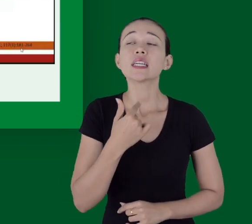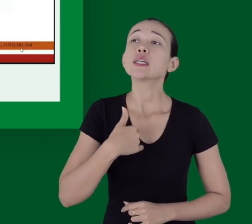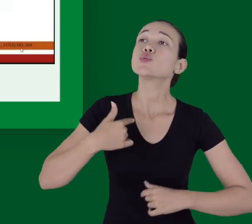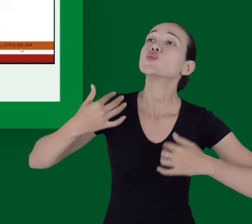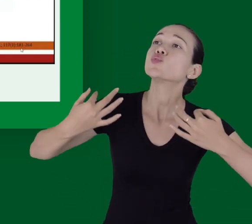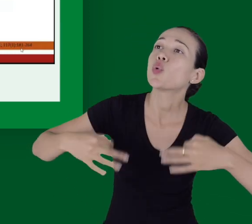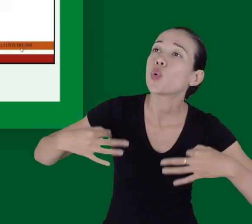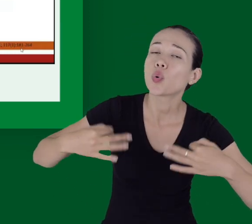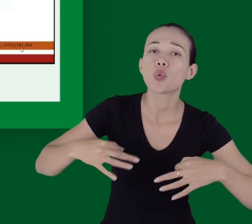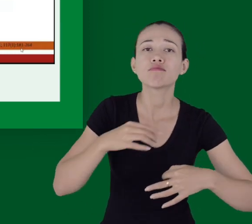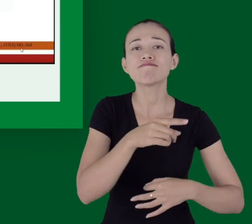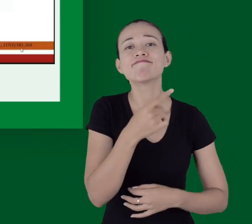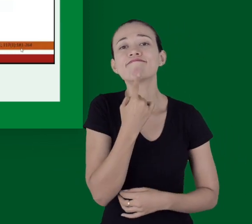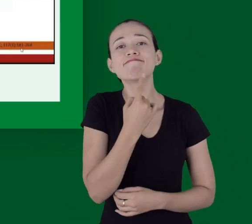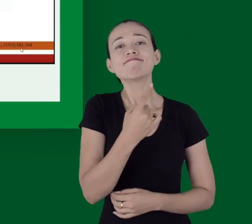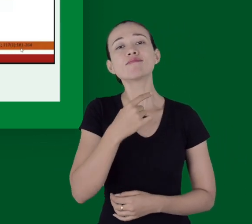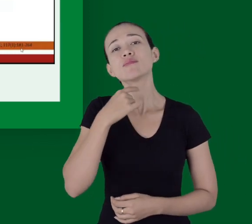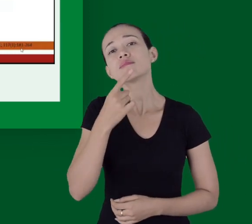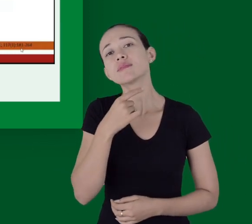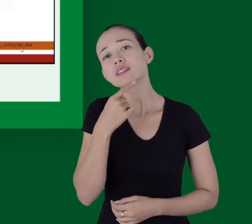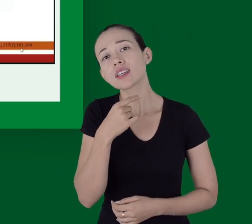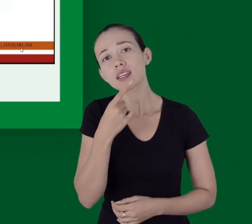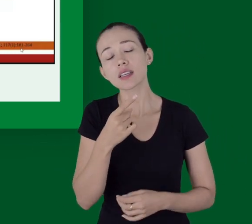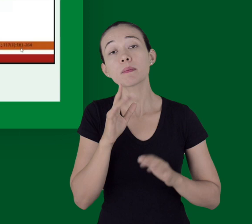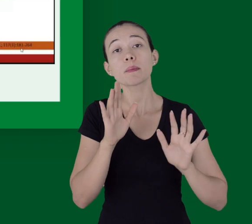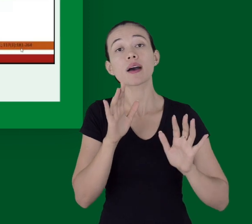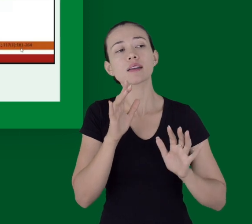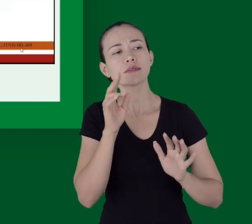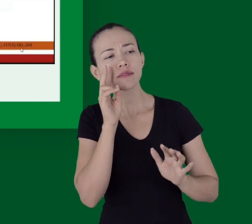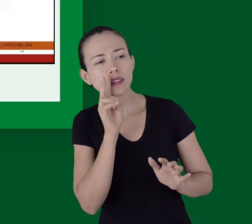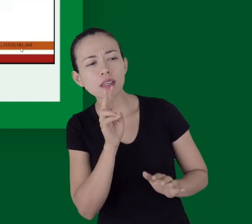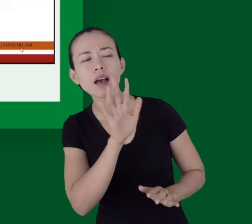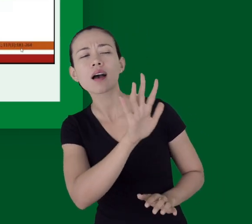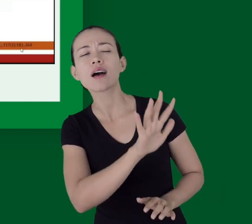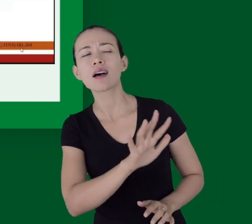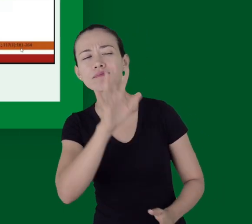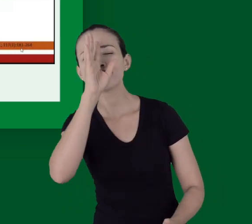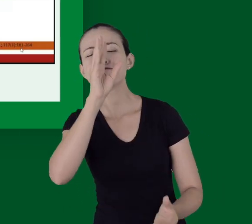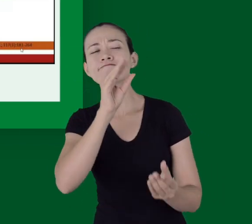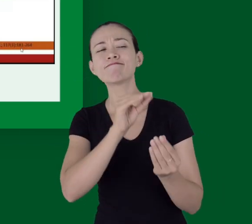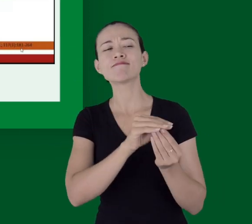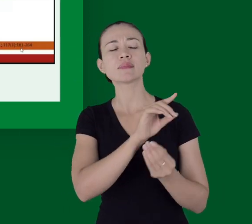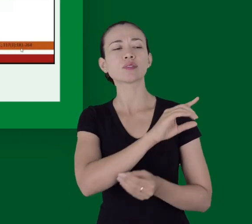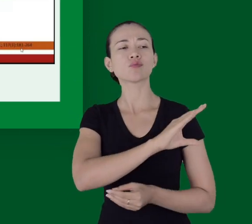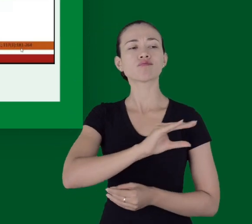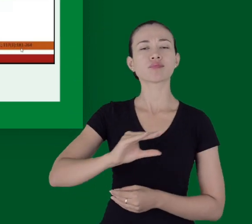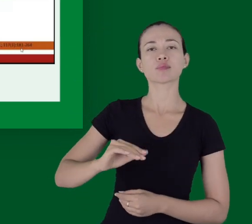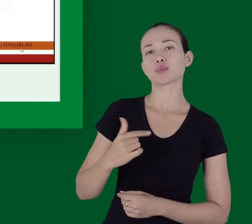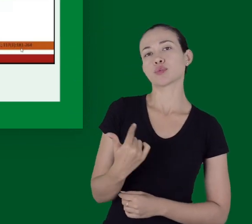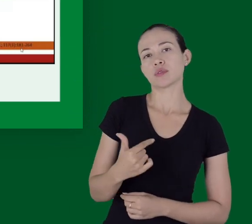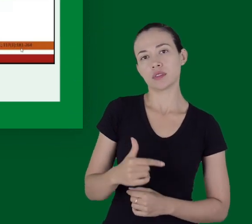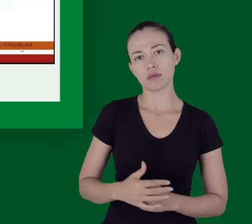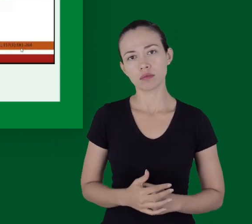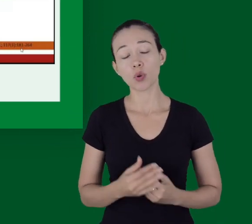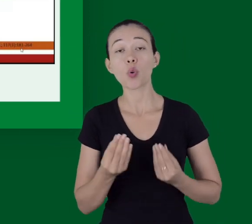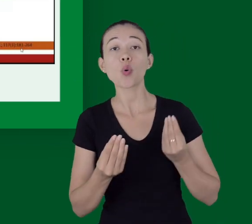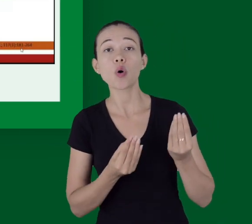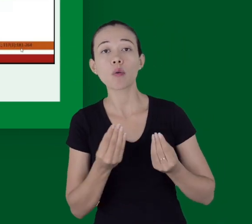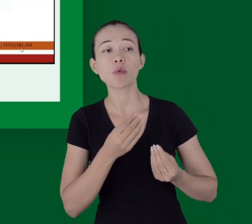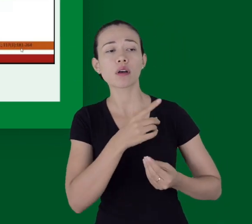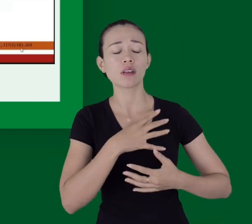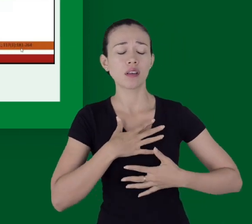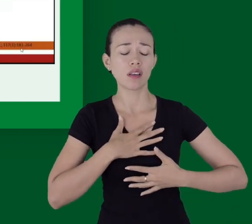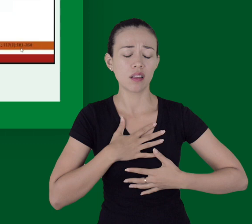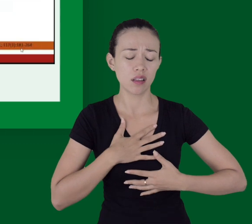pacientes não sabem falar que está com dor. Eles demonstram que não estão confortáveis. Eles podem demonstrar isso